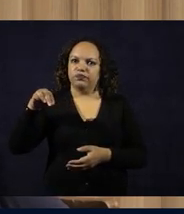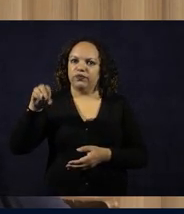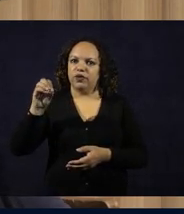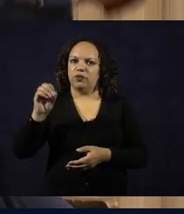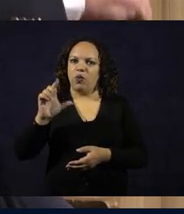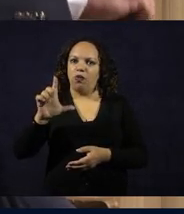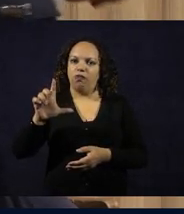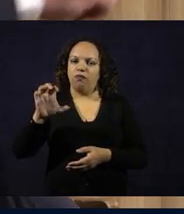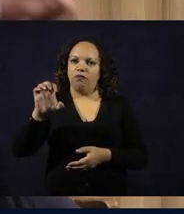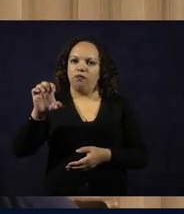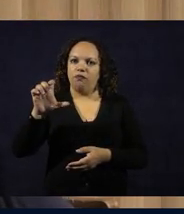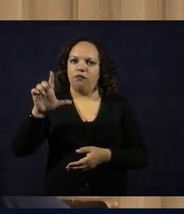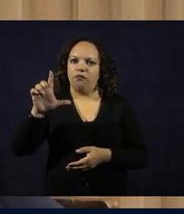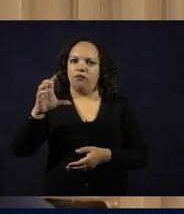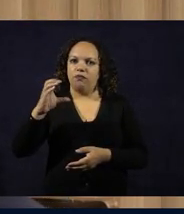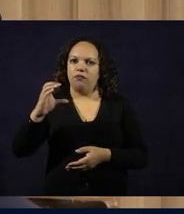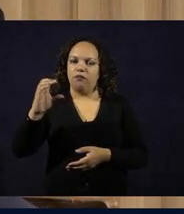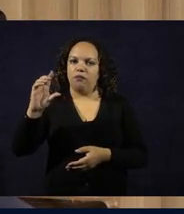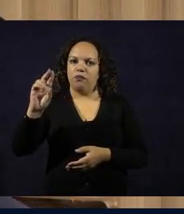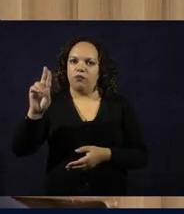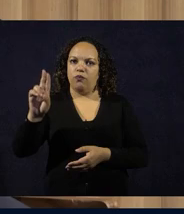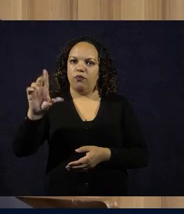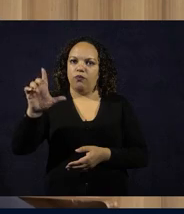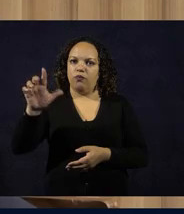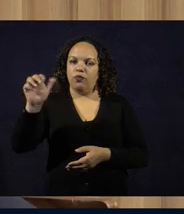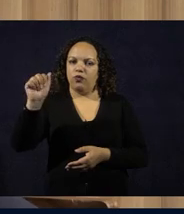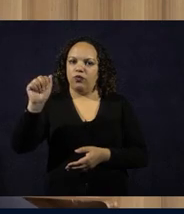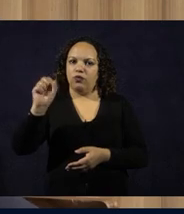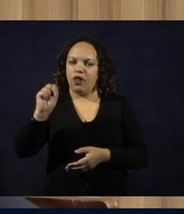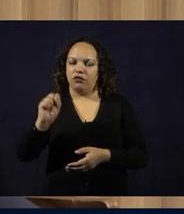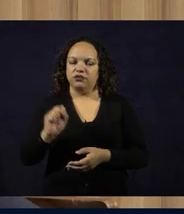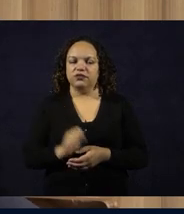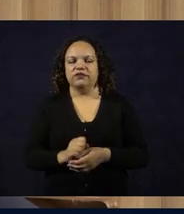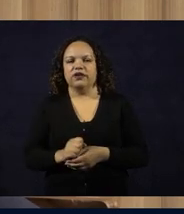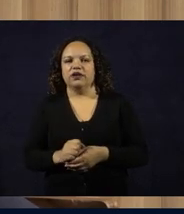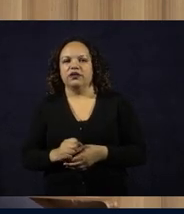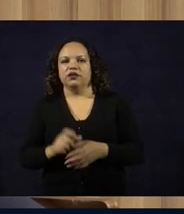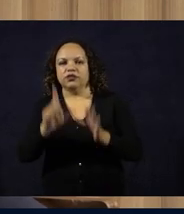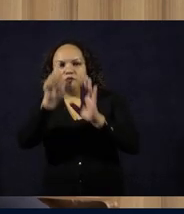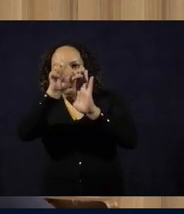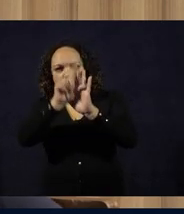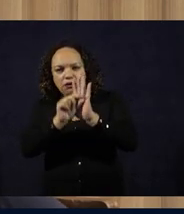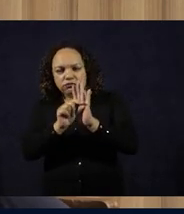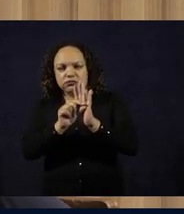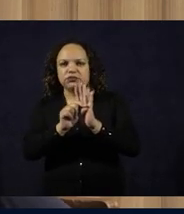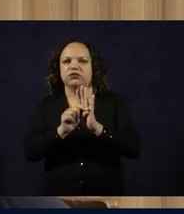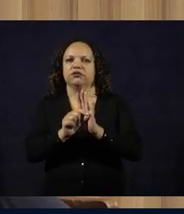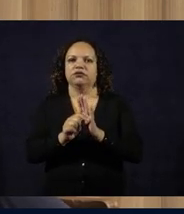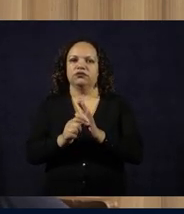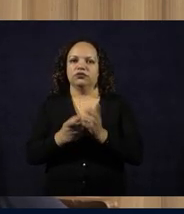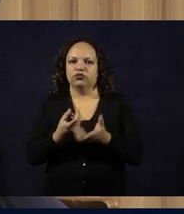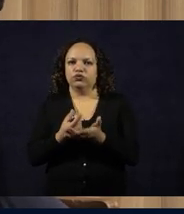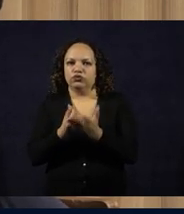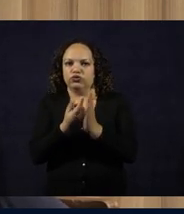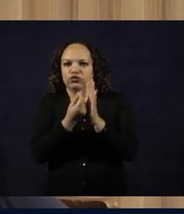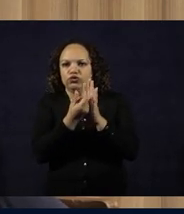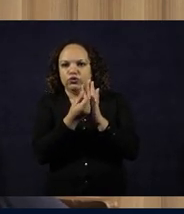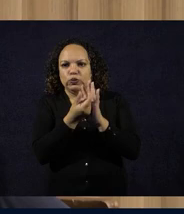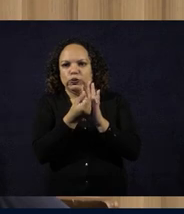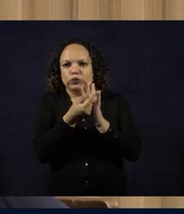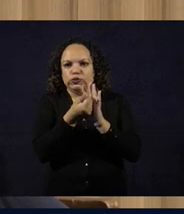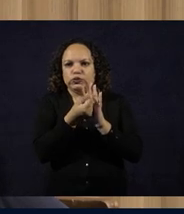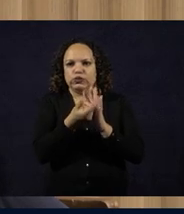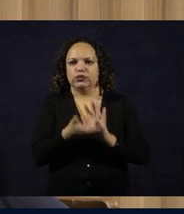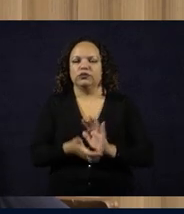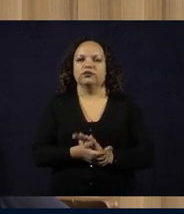ao longo do tempo vai trazer redução de custo capital na cadeia acho que esse é um fator é para dividir com vocês